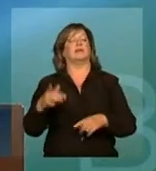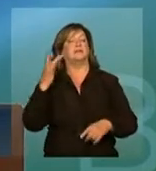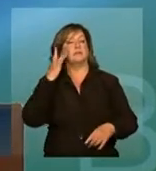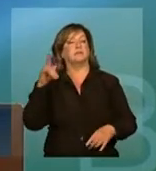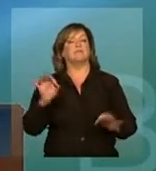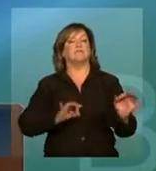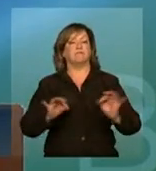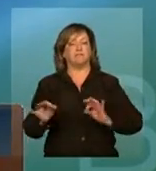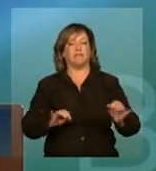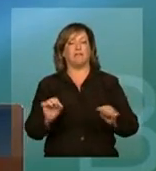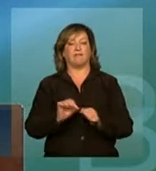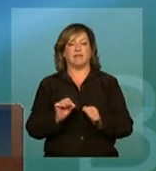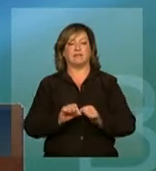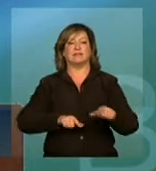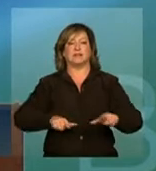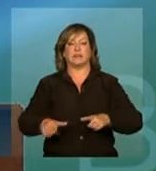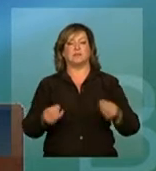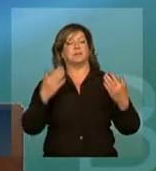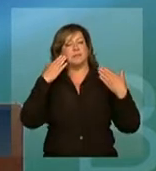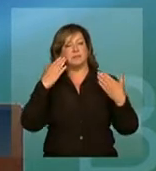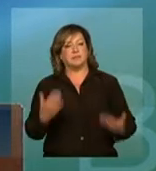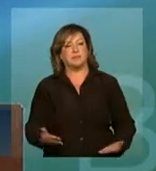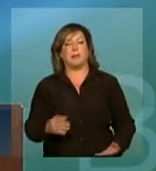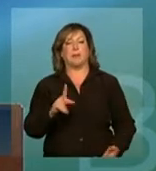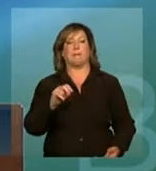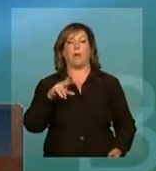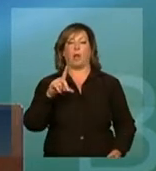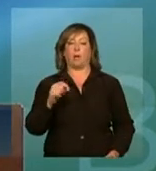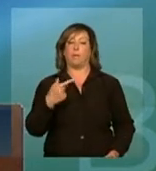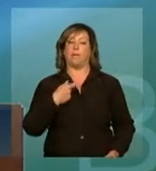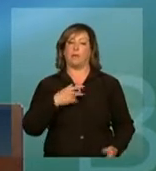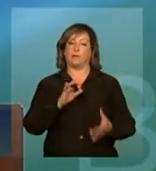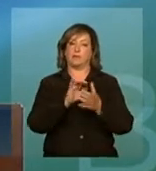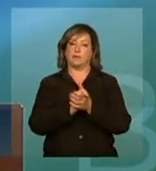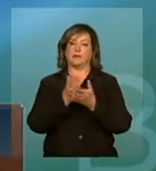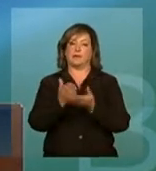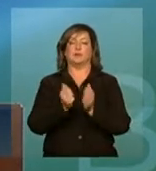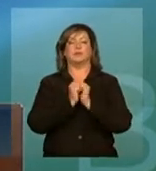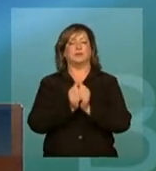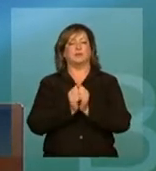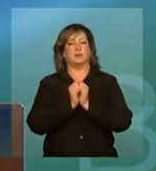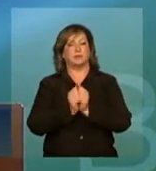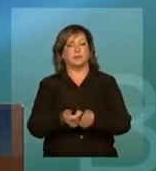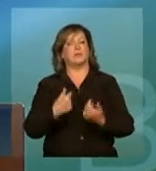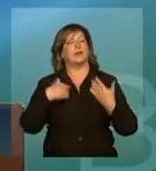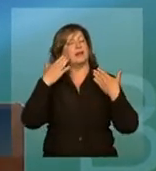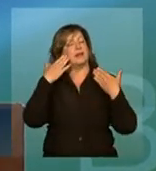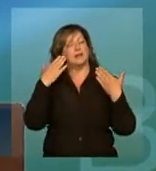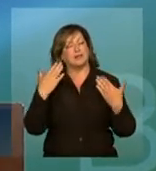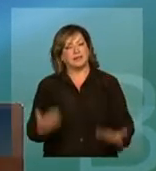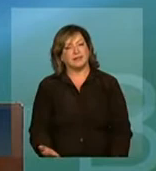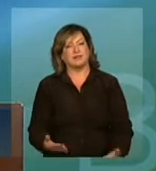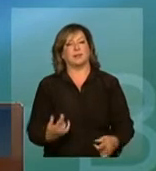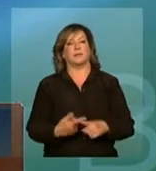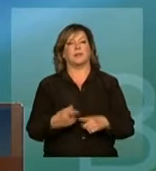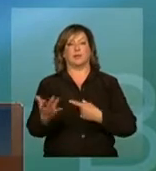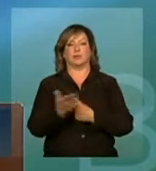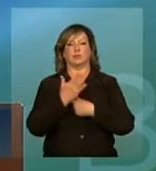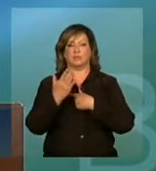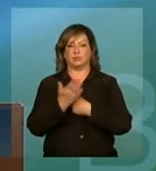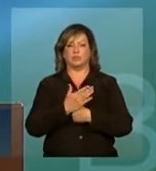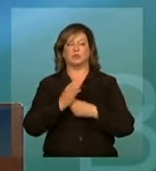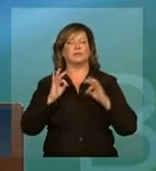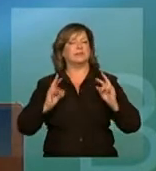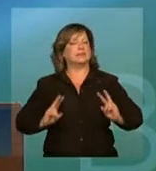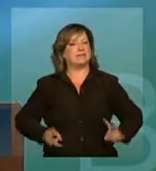eficiência exerceu o mandato. Ao Paulo Bernardo, meu companheiro de caminhada, minha gratidão pelo apoio em todos